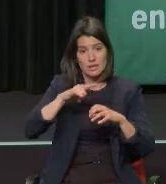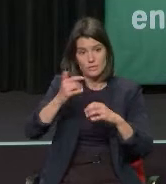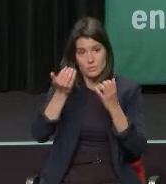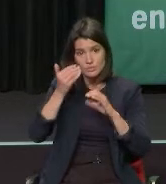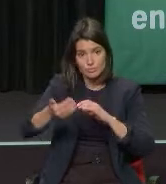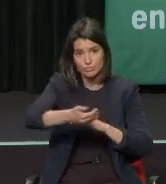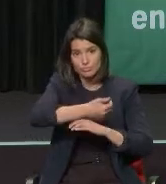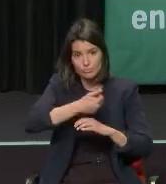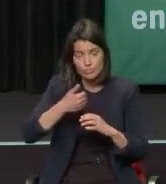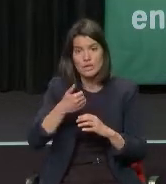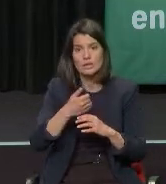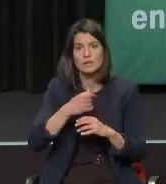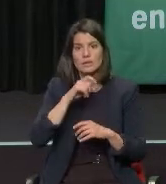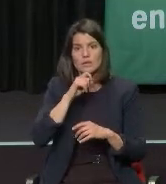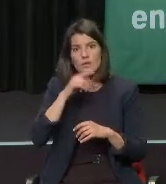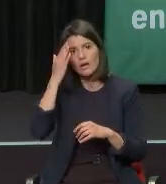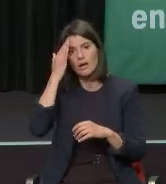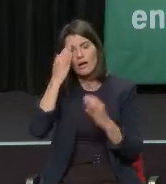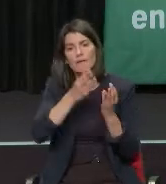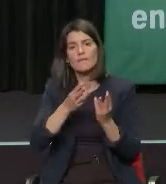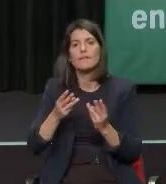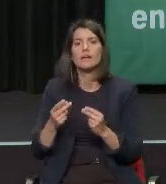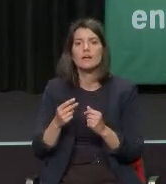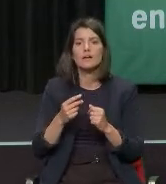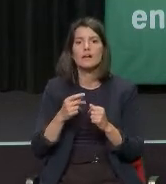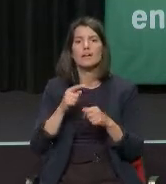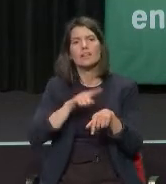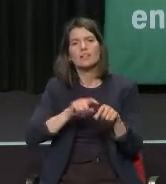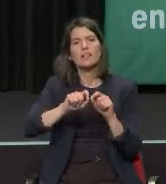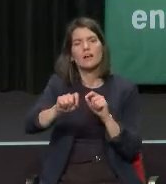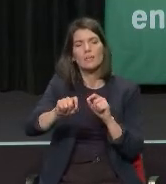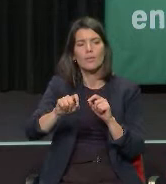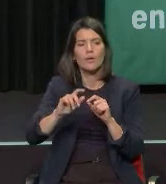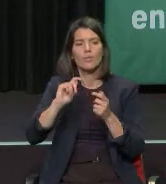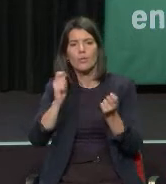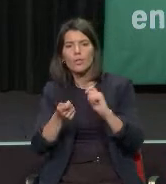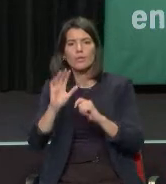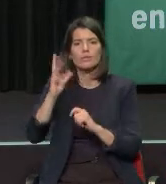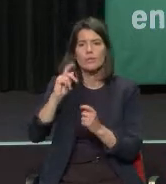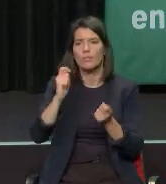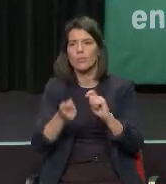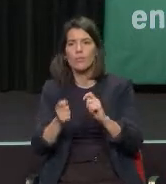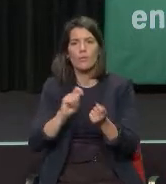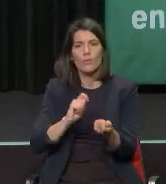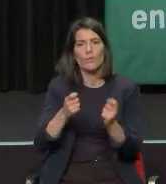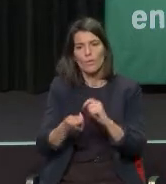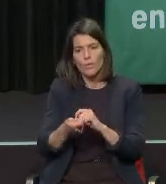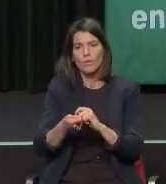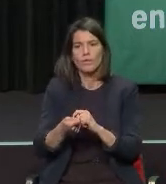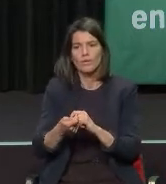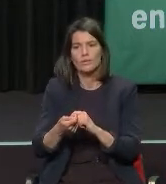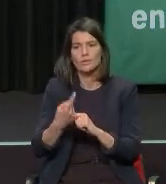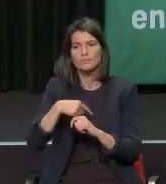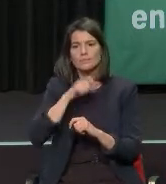estas imagens de satélite e a aprendizagem através de podemos calcular também mudanças sazonais em temperatura e